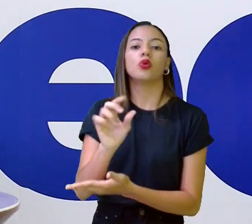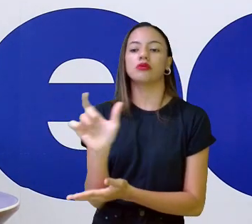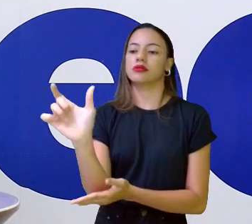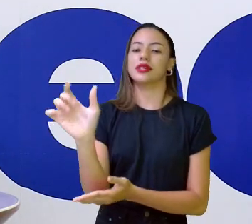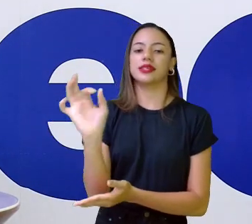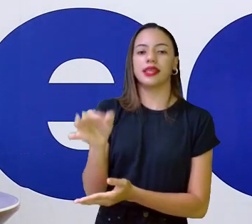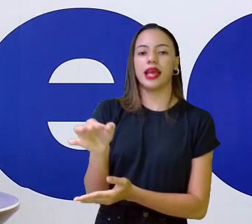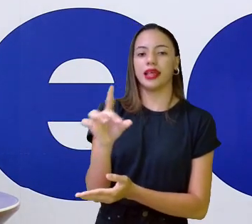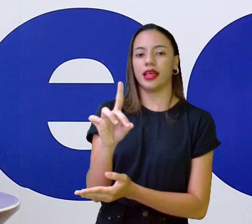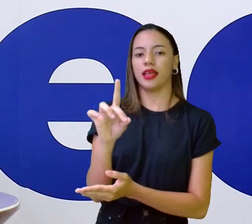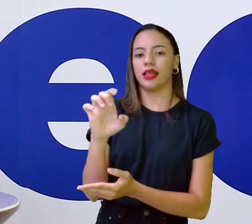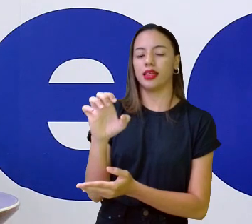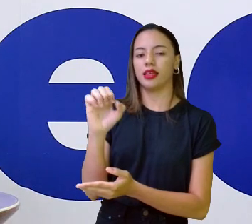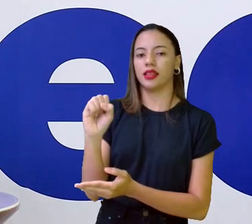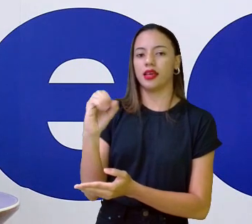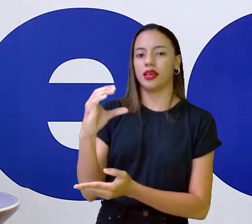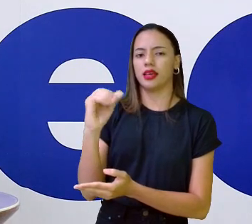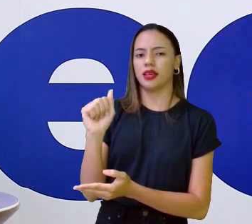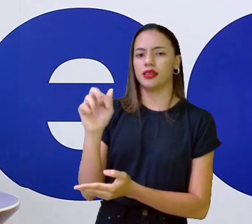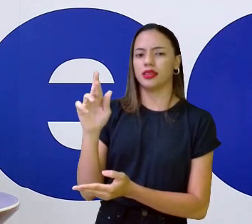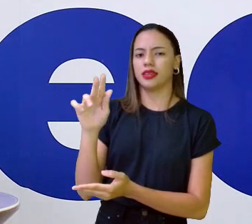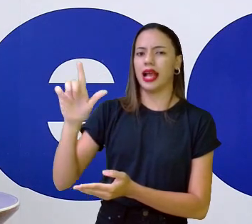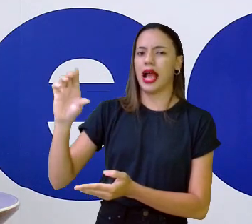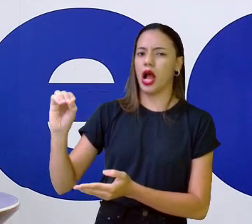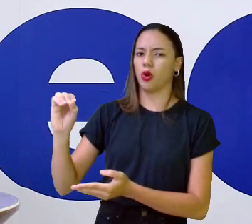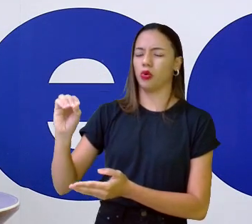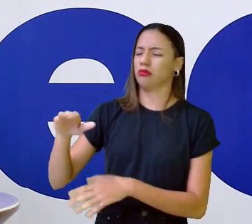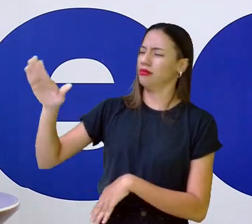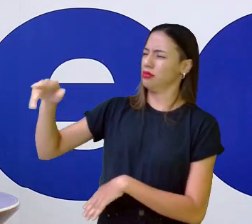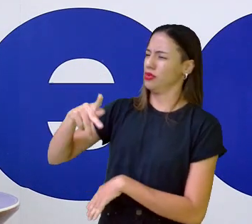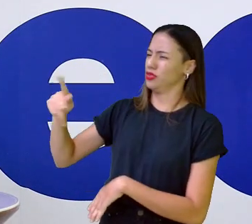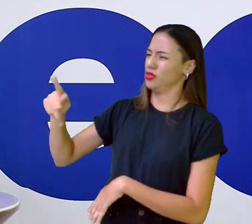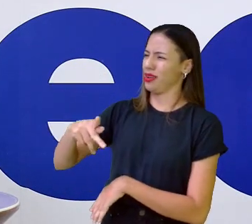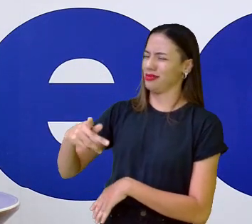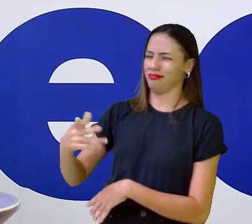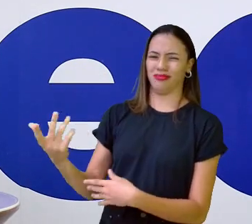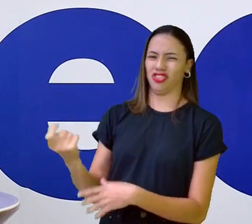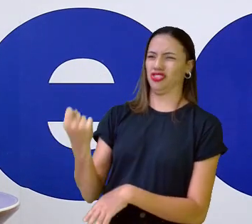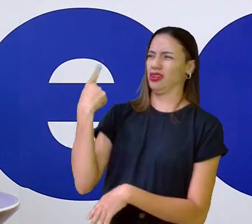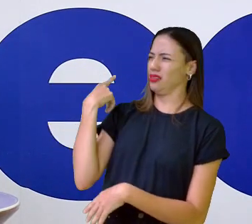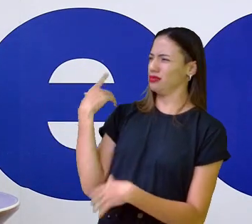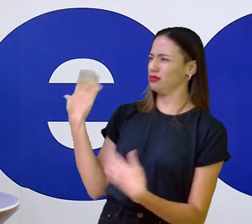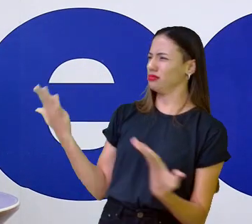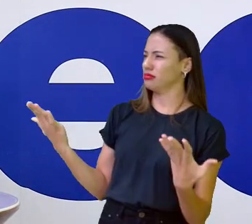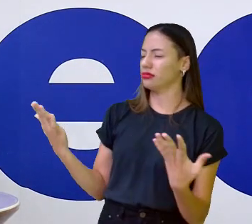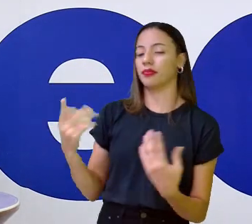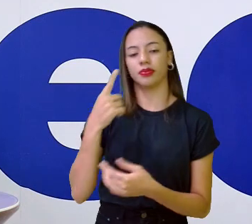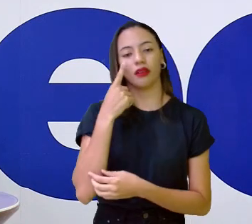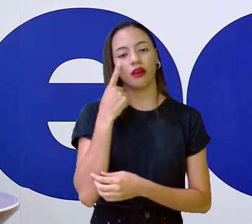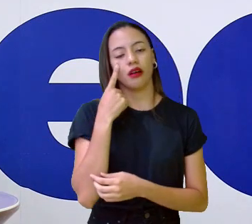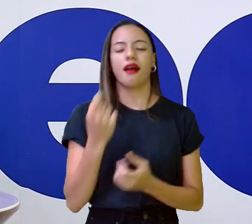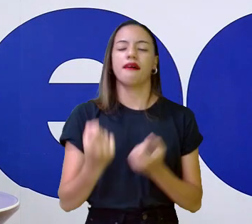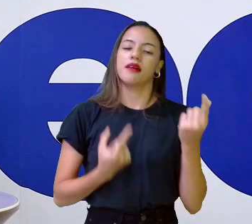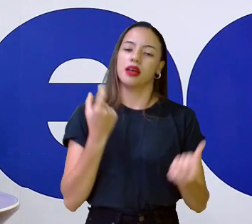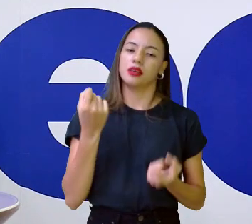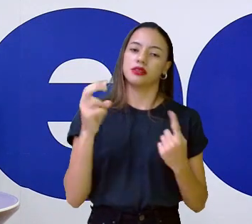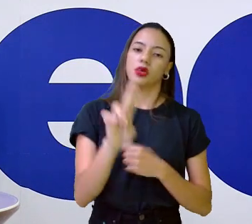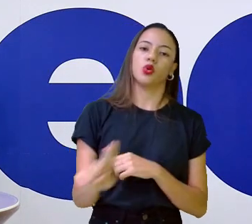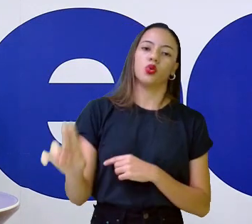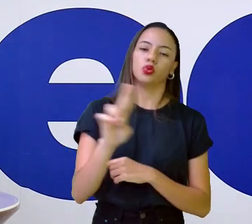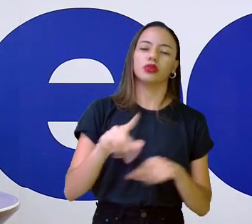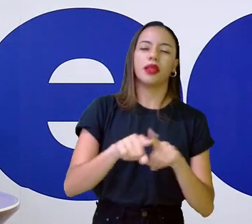de consciência. Aí você, oxe, professora, vejam que às vezes o uso, né, as